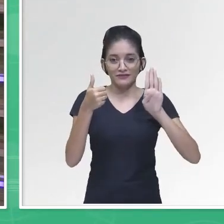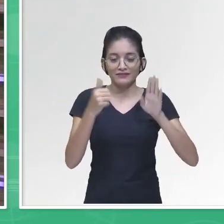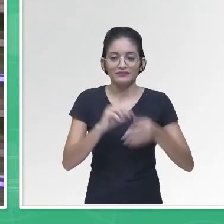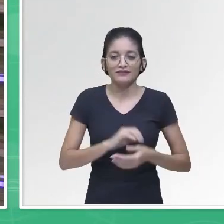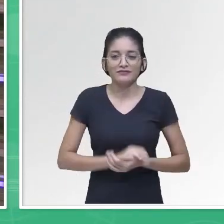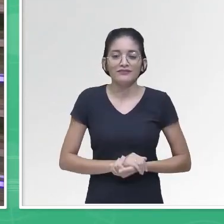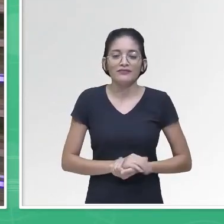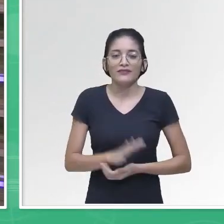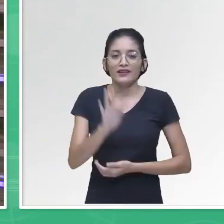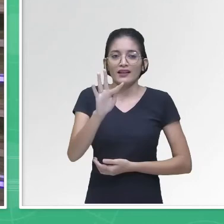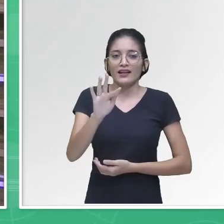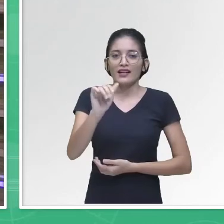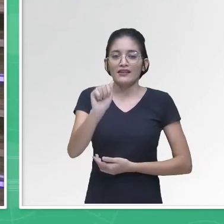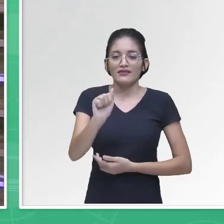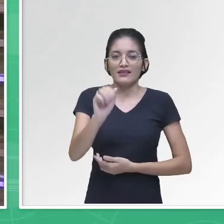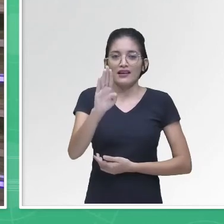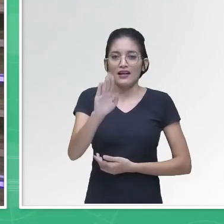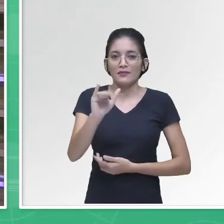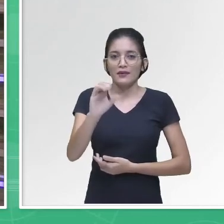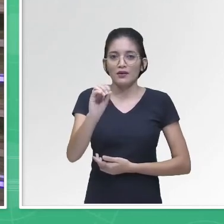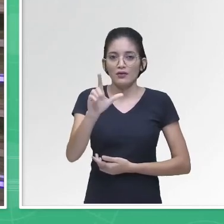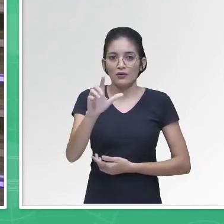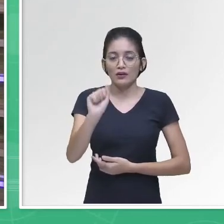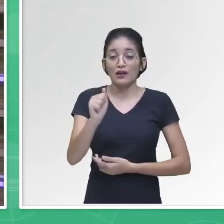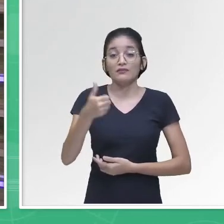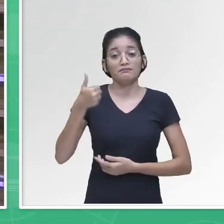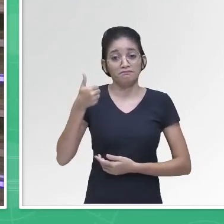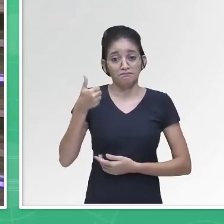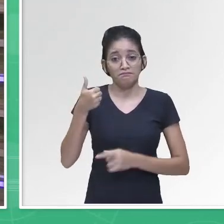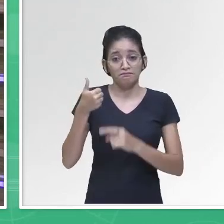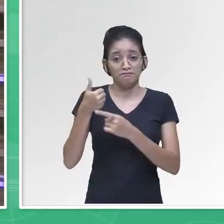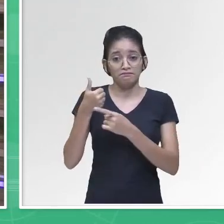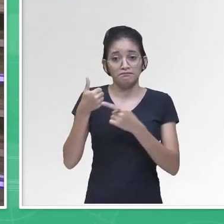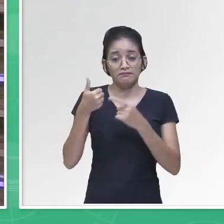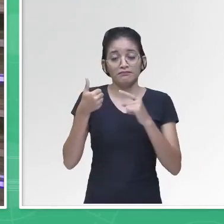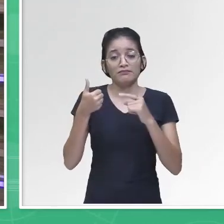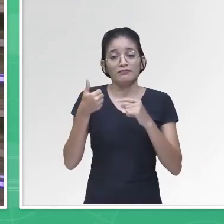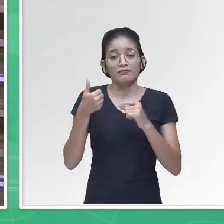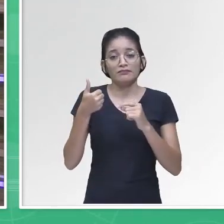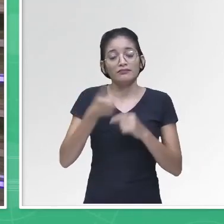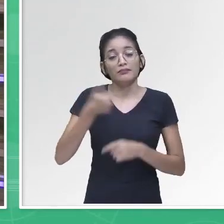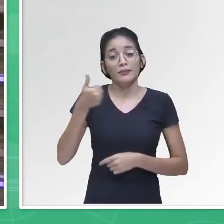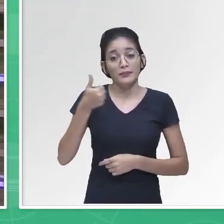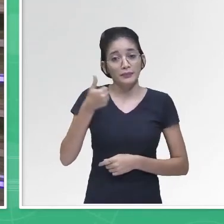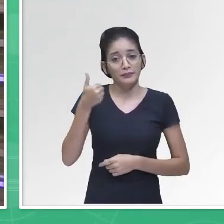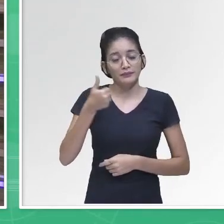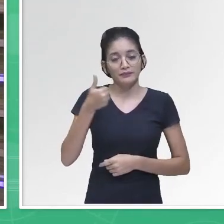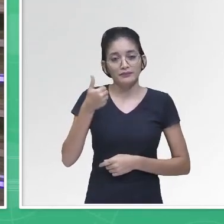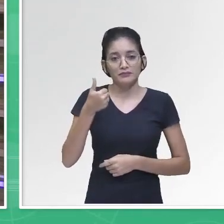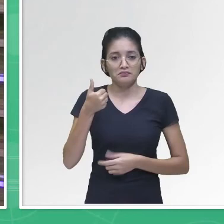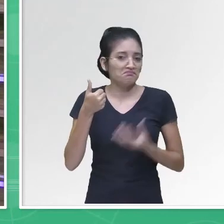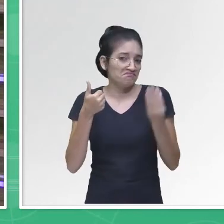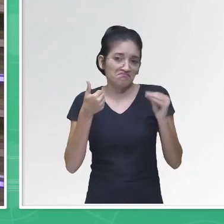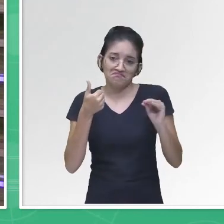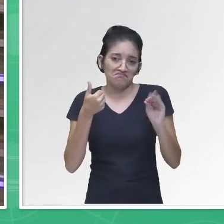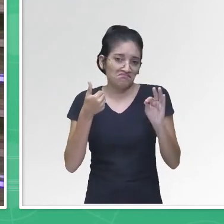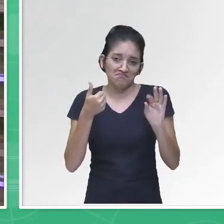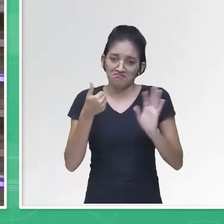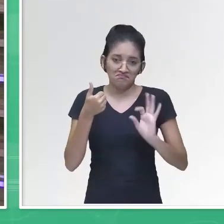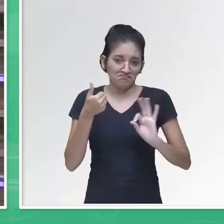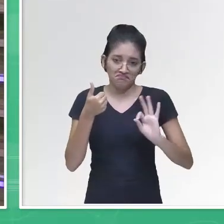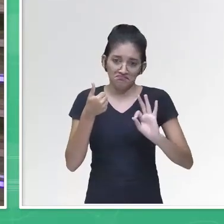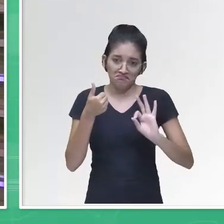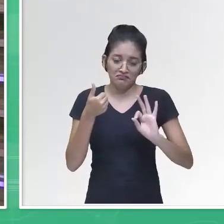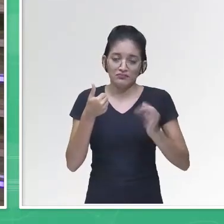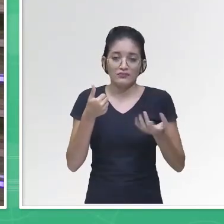a Fabiola Maiara. Questão 1. Questão 1. Ela não colocou. A questão 1 acho